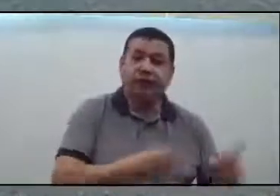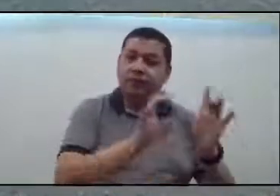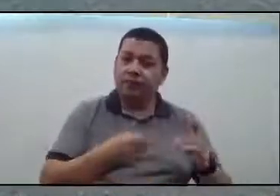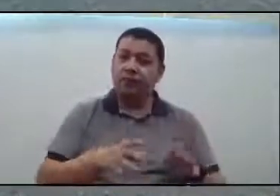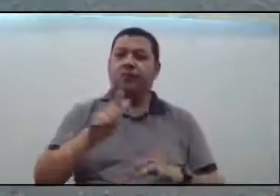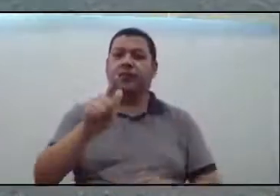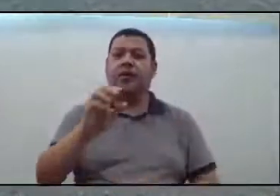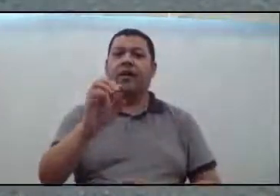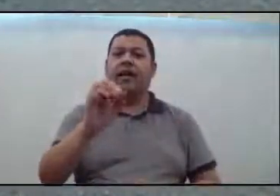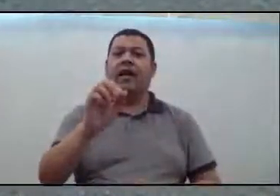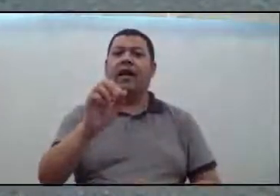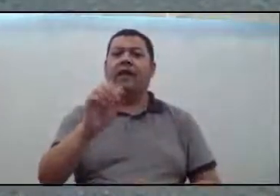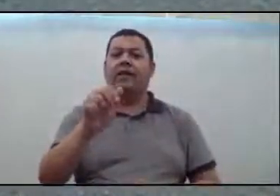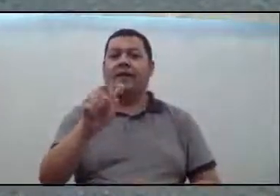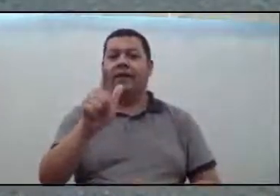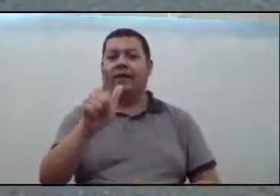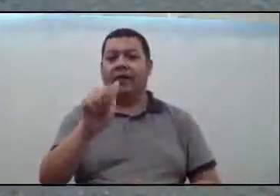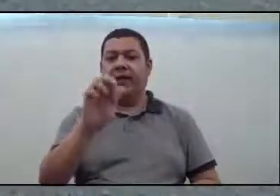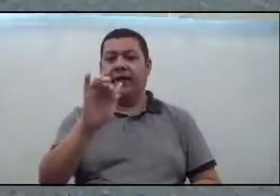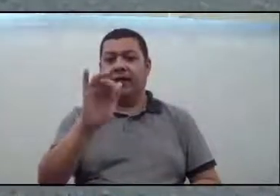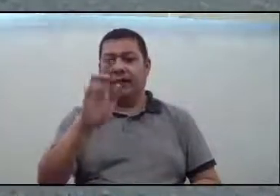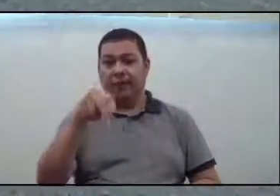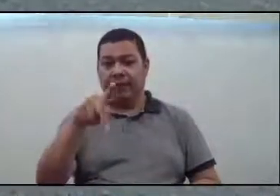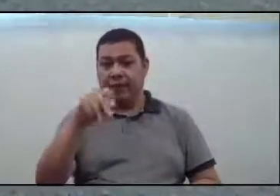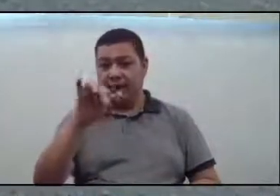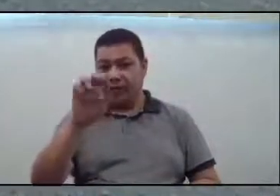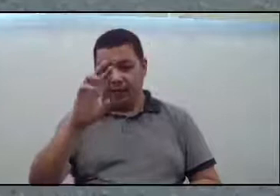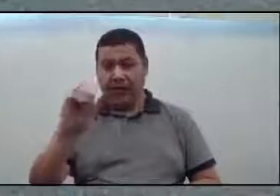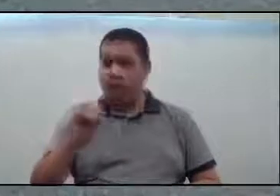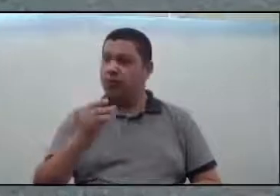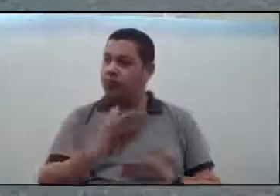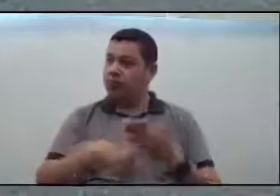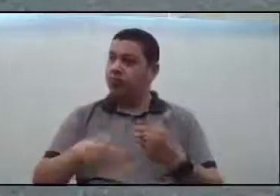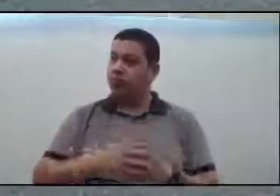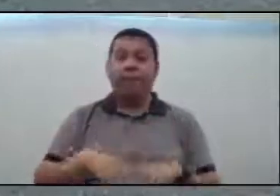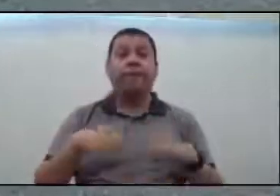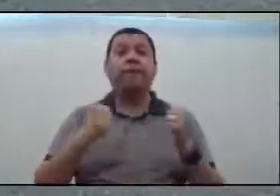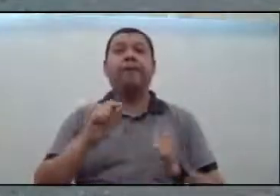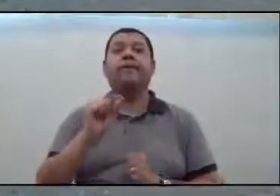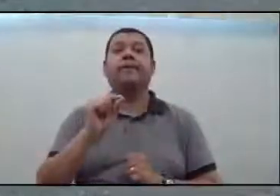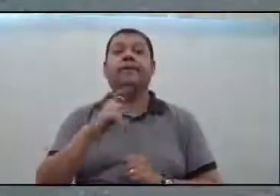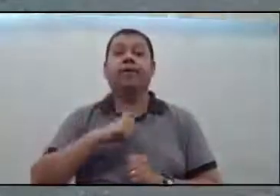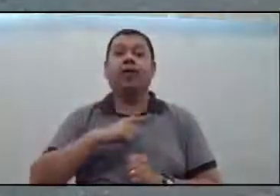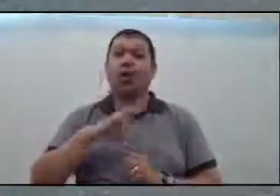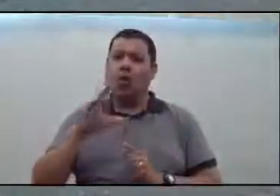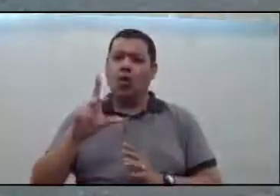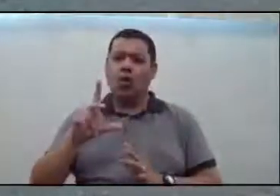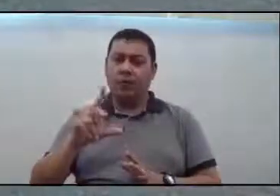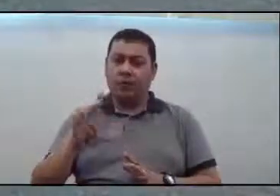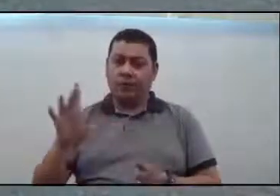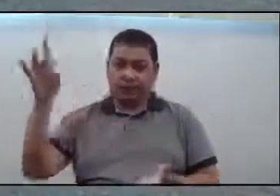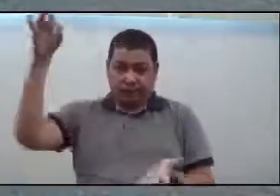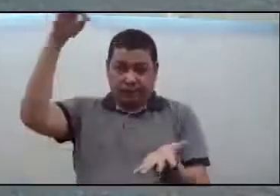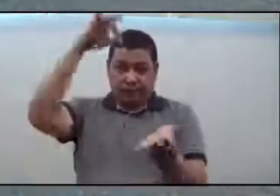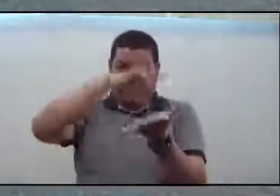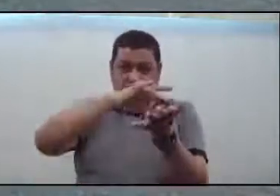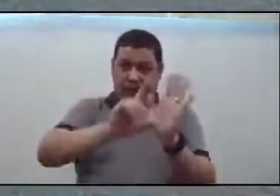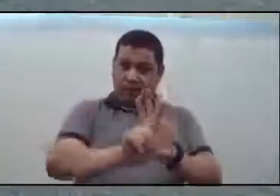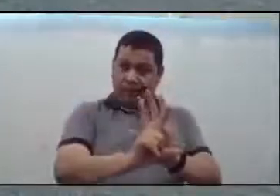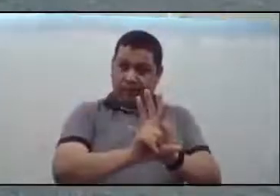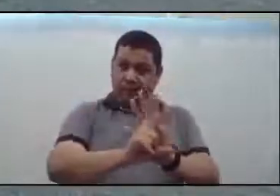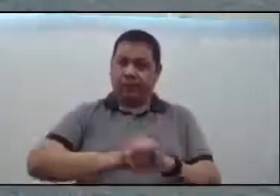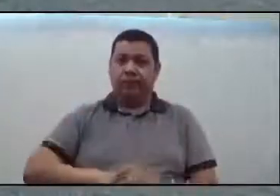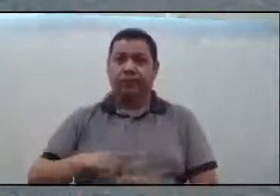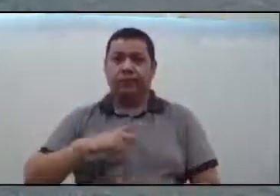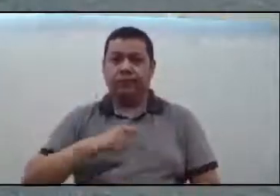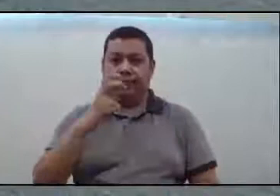ganhar dinheiro. Fez o diamante da mesma forma. O que precisa é legalizar. Nós temos 500 e poucos